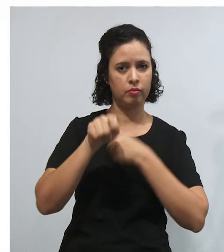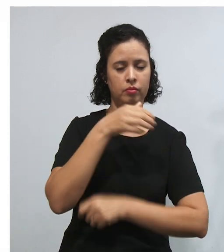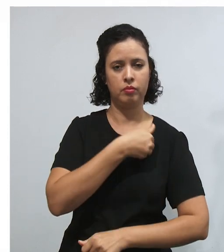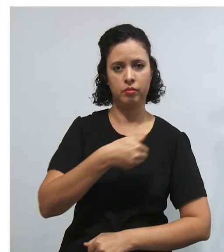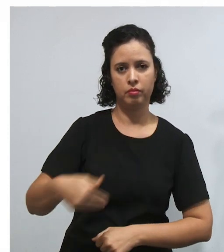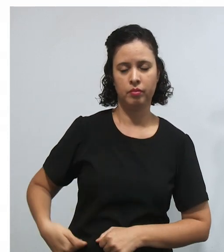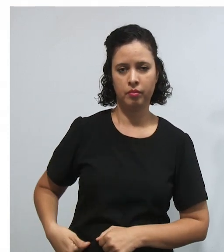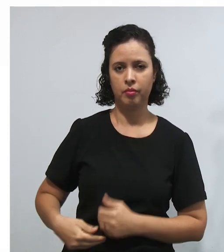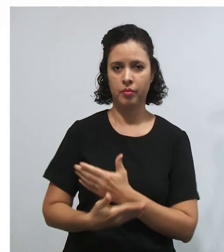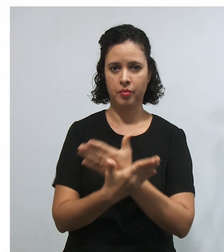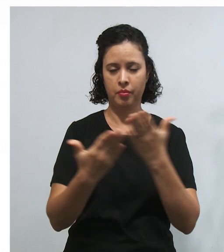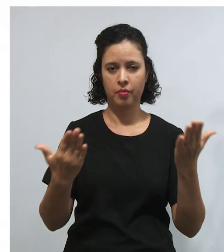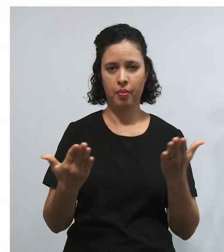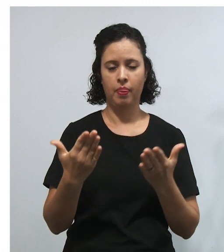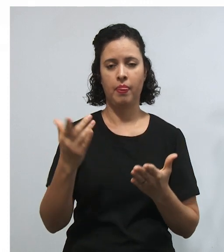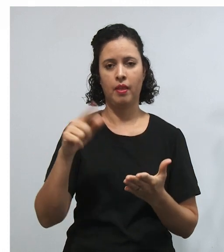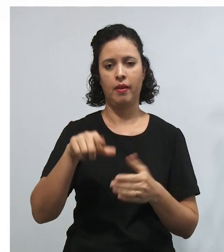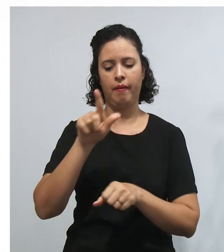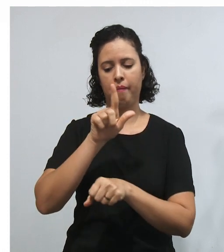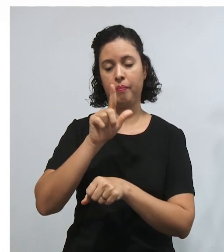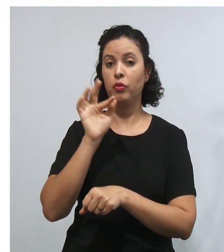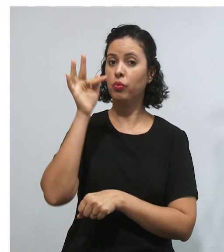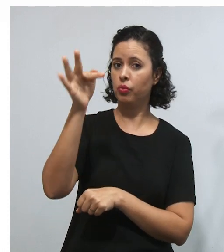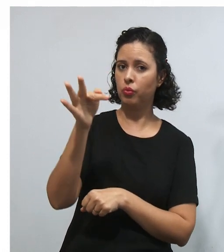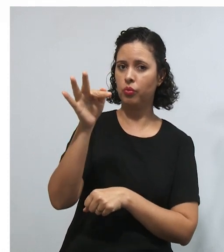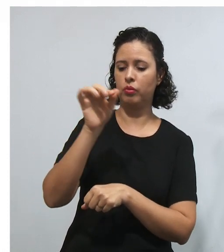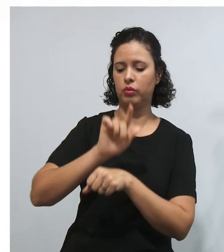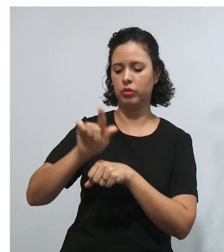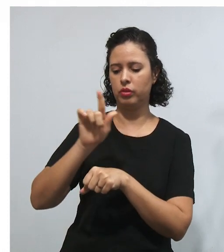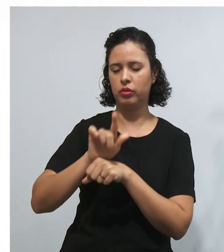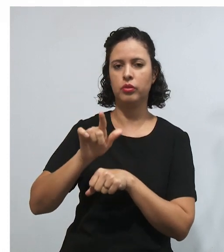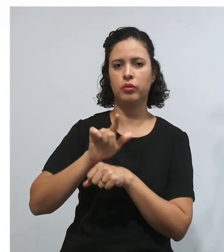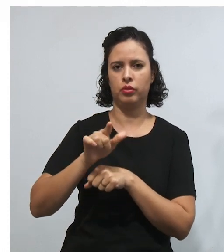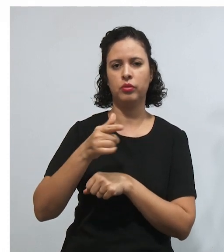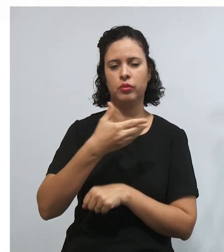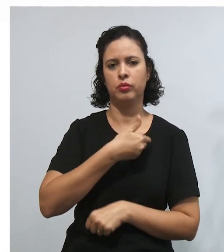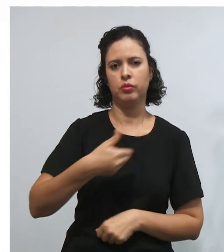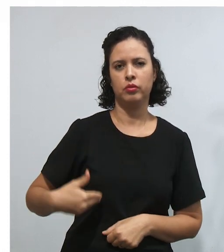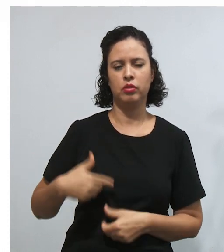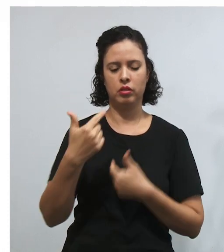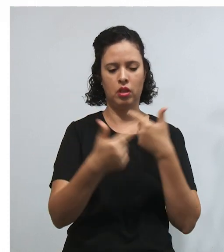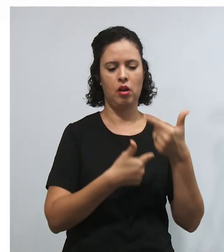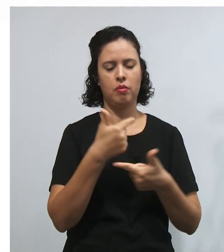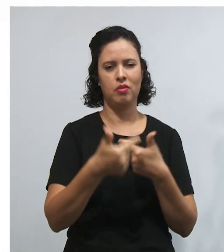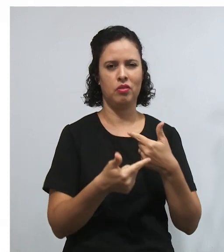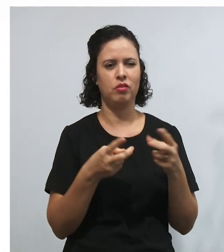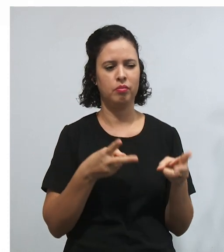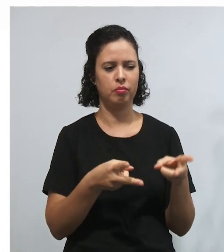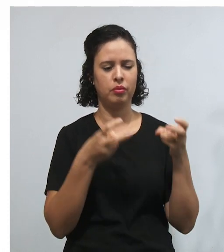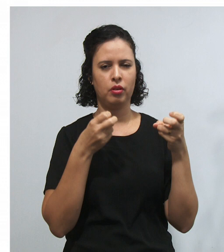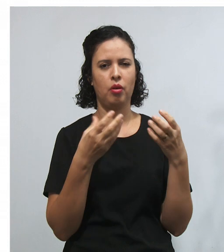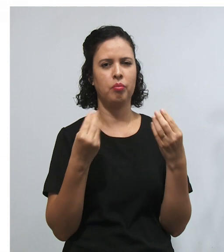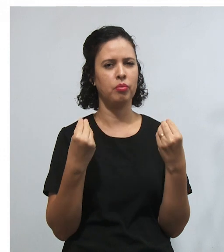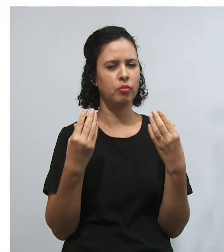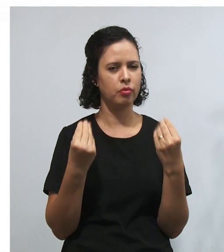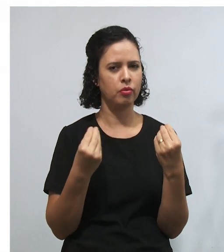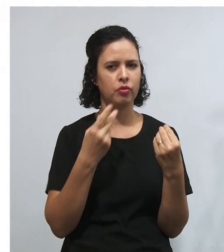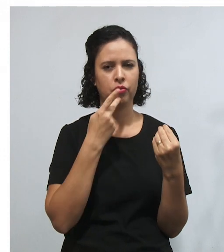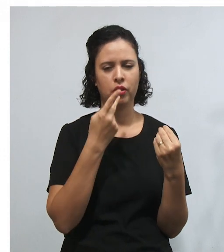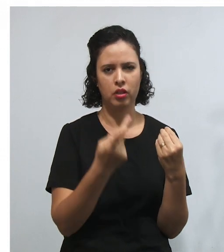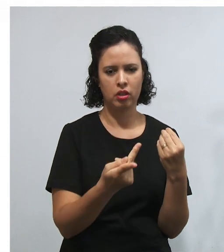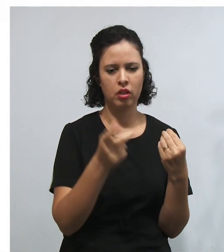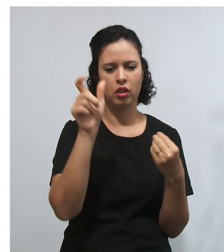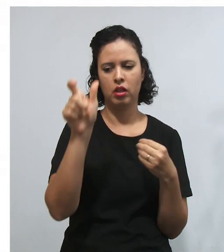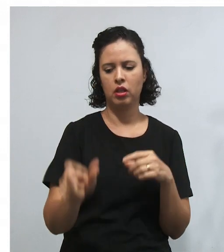E aí você, como gestor público, quando você estiver de fato atuando, você vai ouvir muito falar nessa